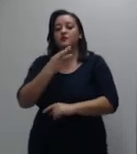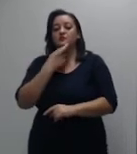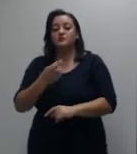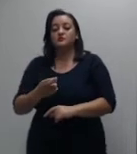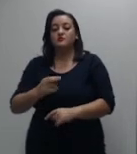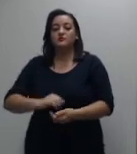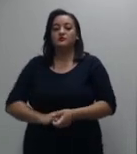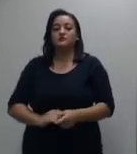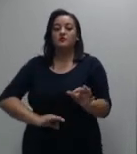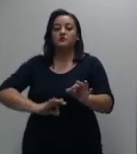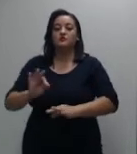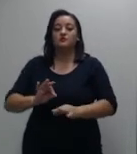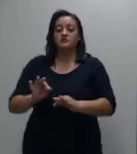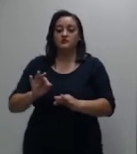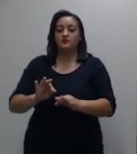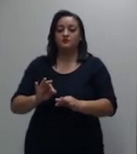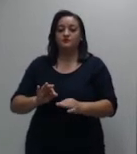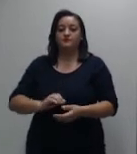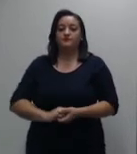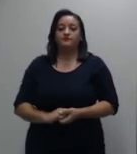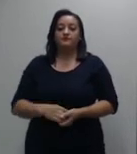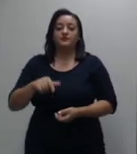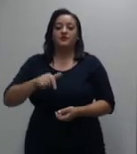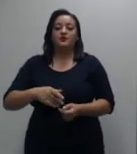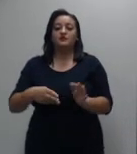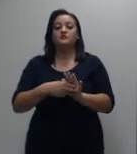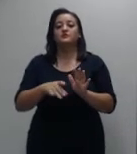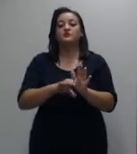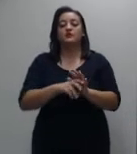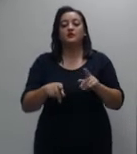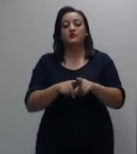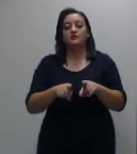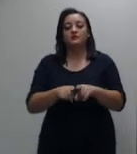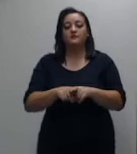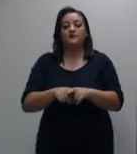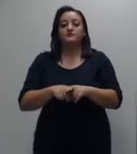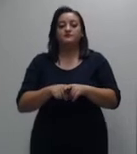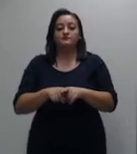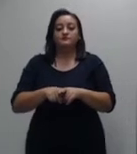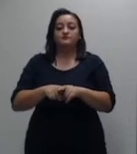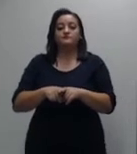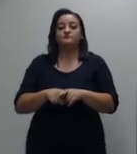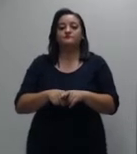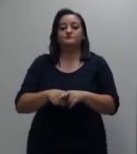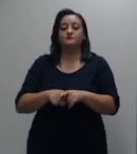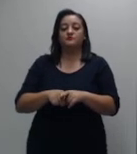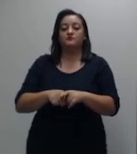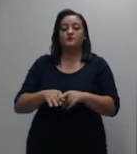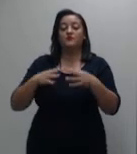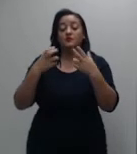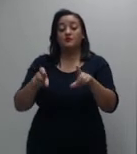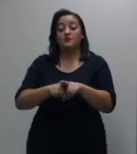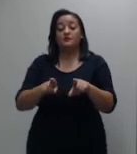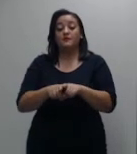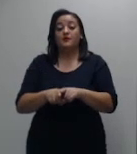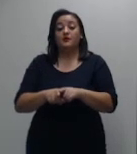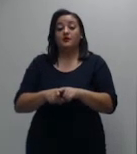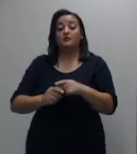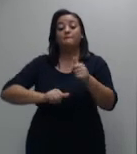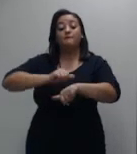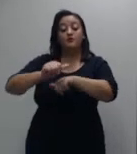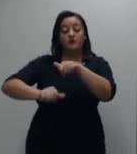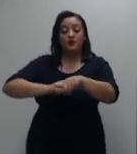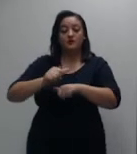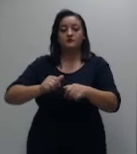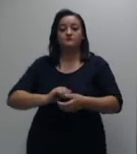ordens de interruptores essa medida cautelar Amarelo impulso naturalmente estará revogável